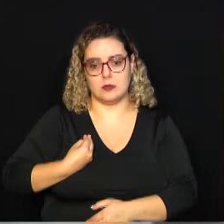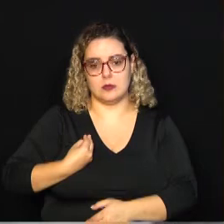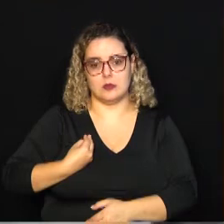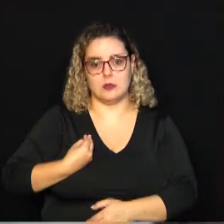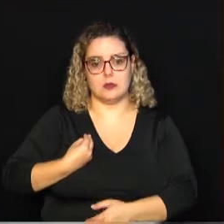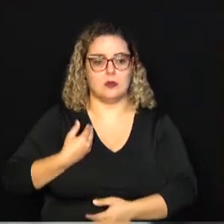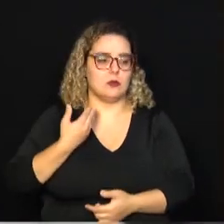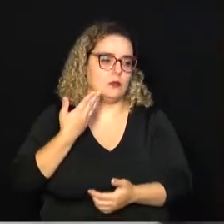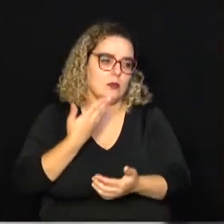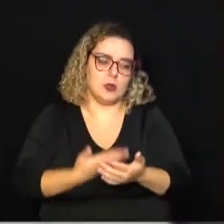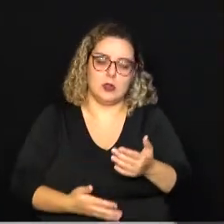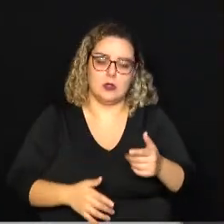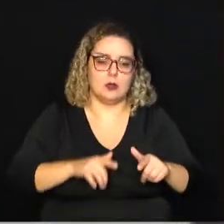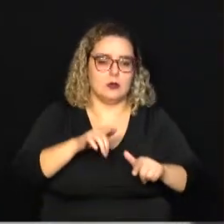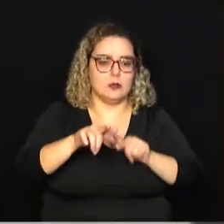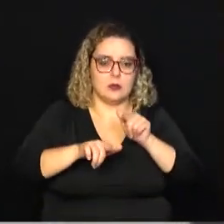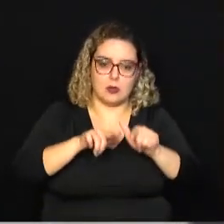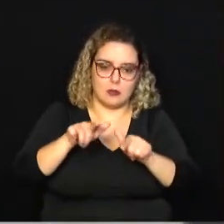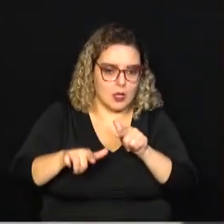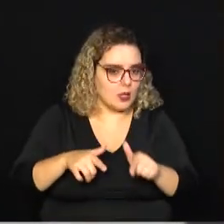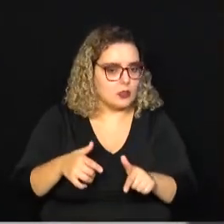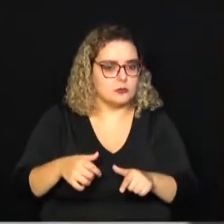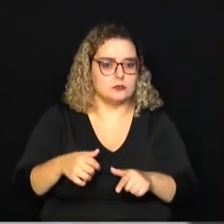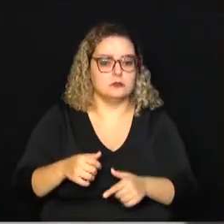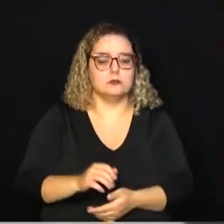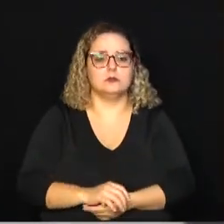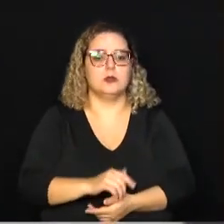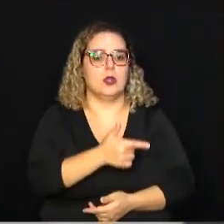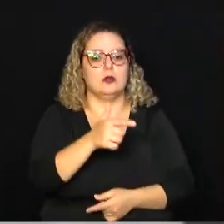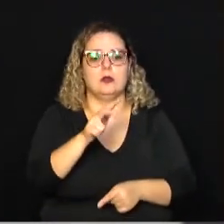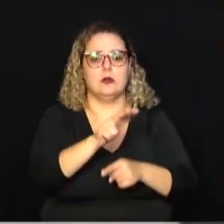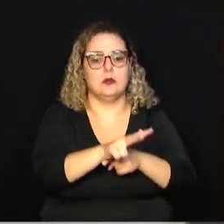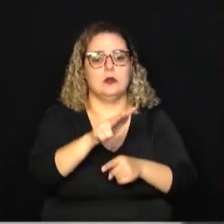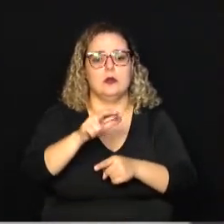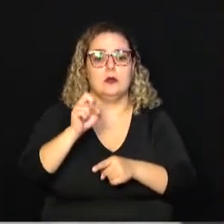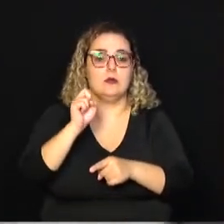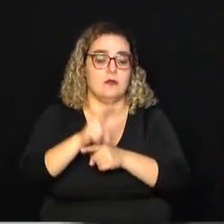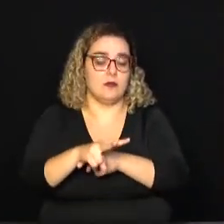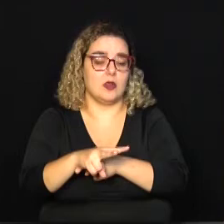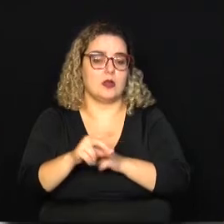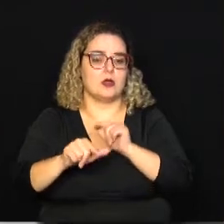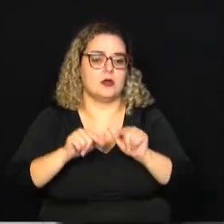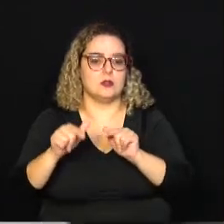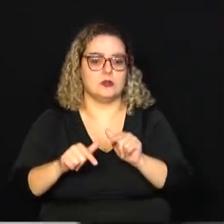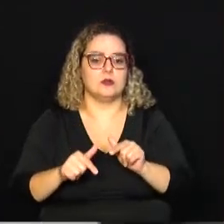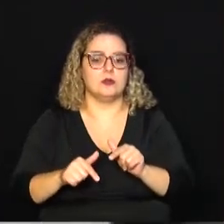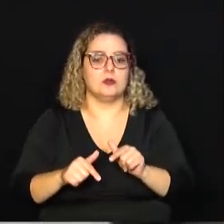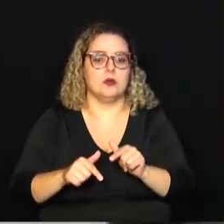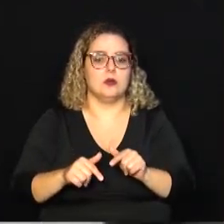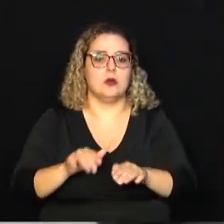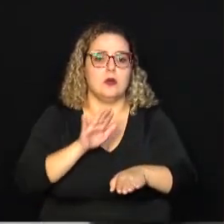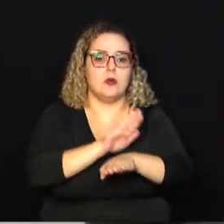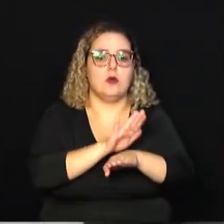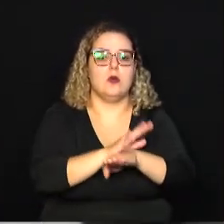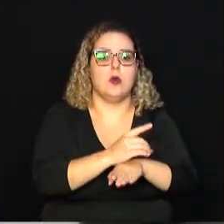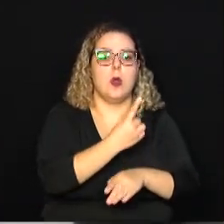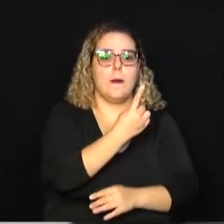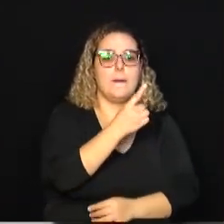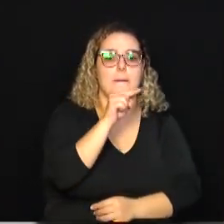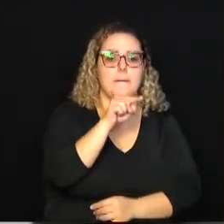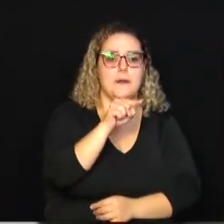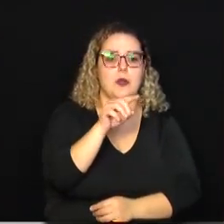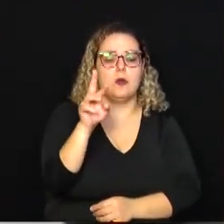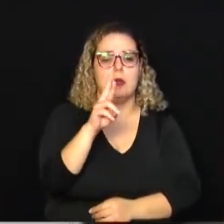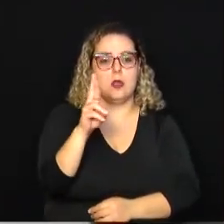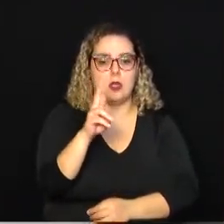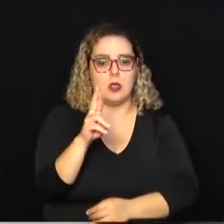né? Uma crise muito profunda. E eles estabeleceram, por exemplo, um auxílio financeiro estadual de R$1.000 para cada desempregado do setor. São